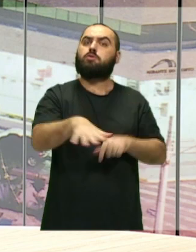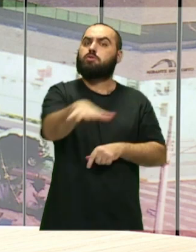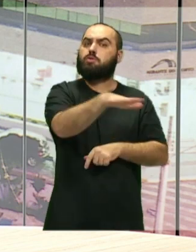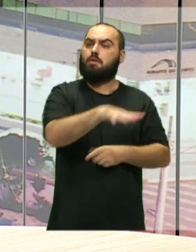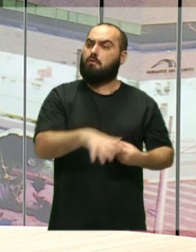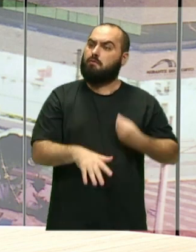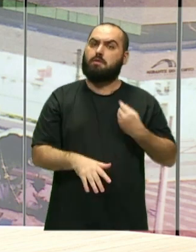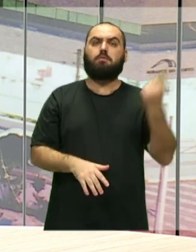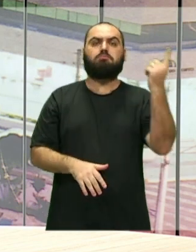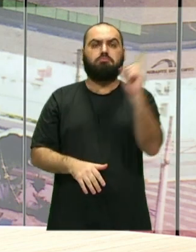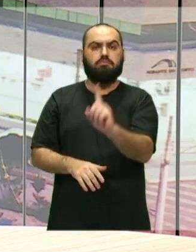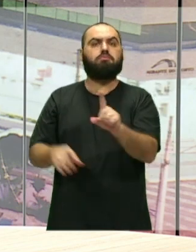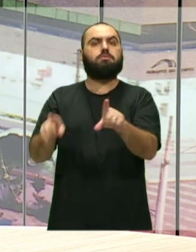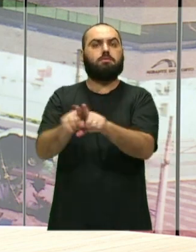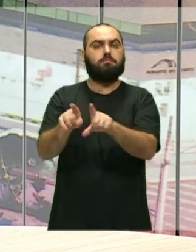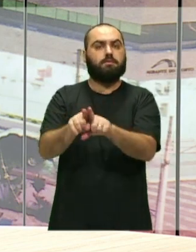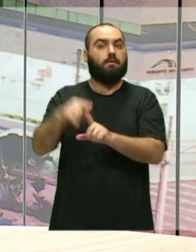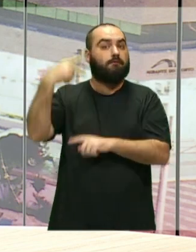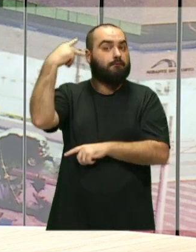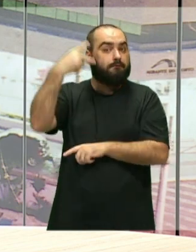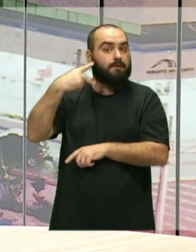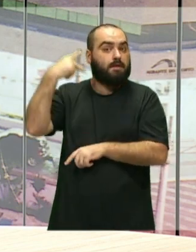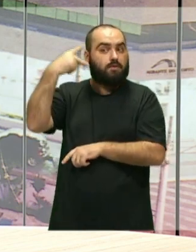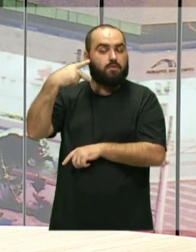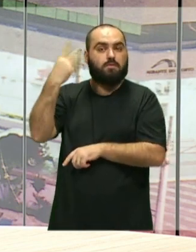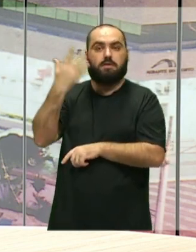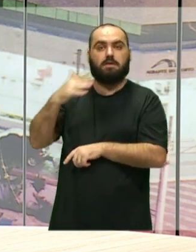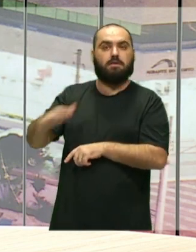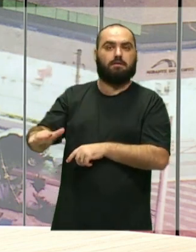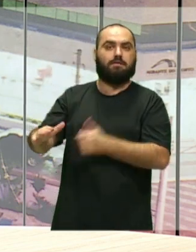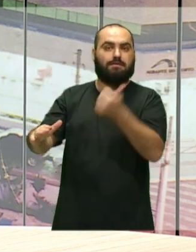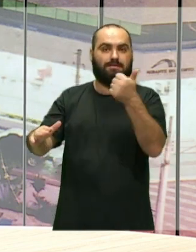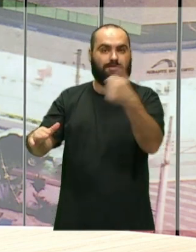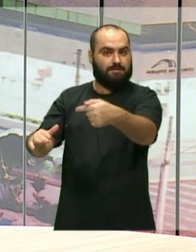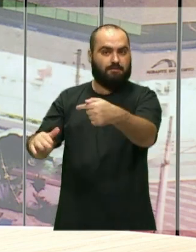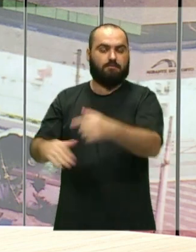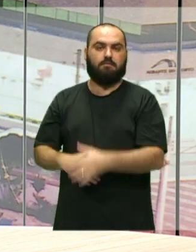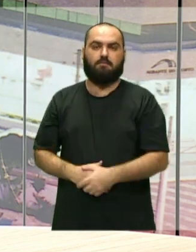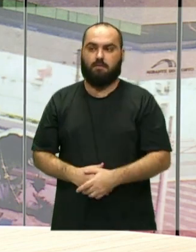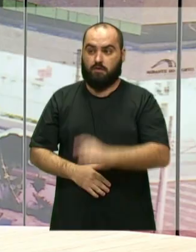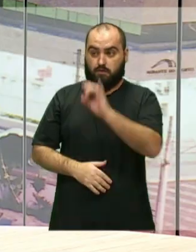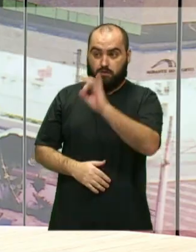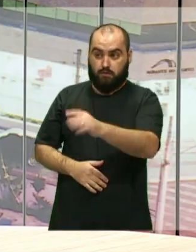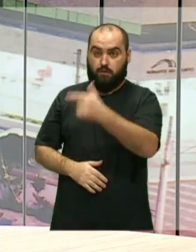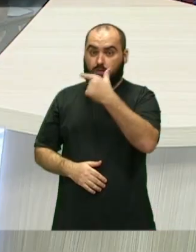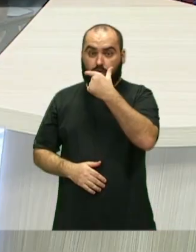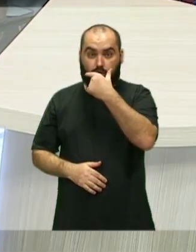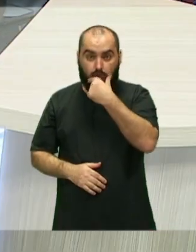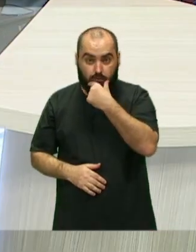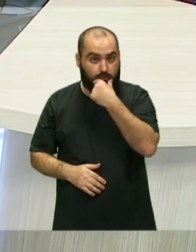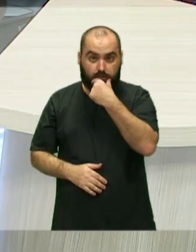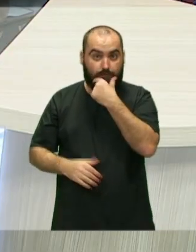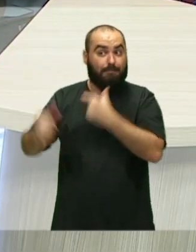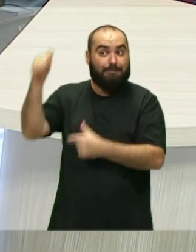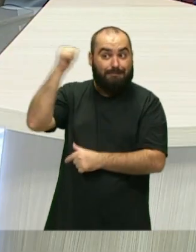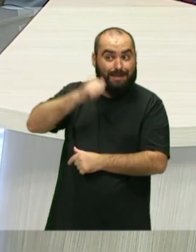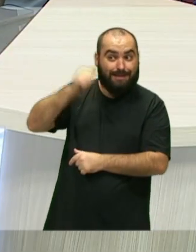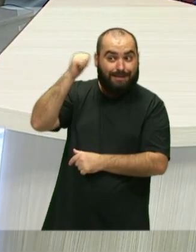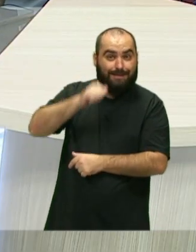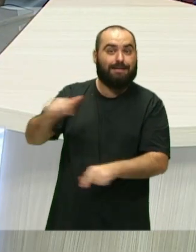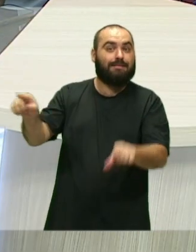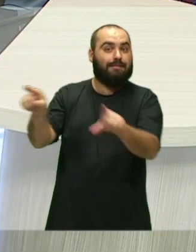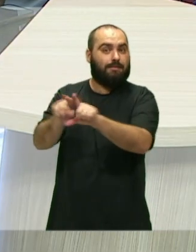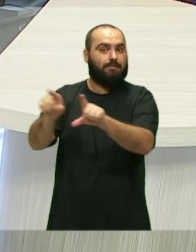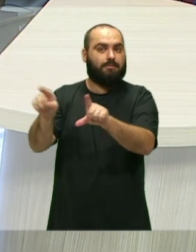prestigiar os nossos vereadores Mirins os nossos 17 vereadores Mirins Lembrando que ali não temos só meninos temos meninas também né meninos e meninas